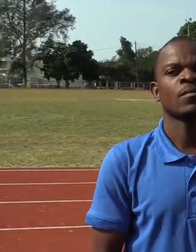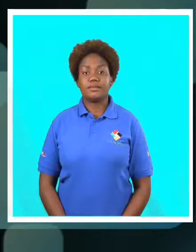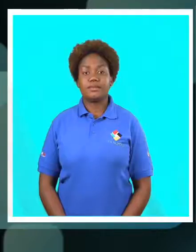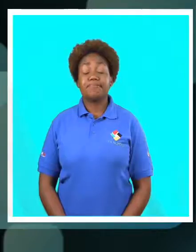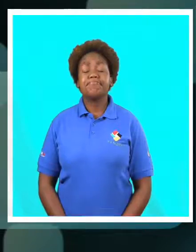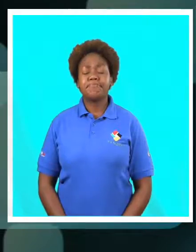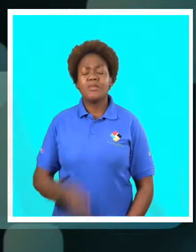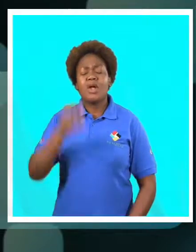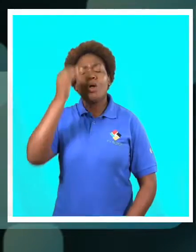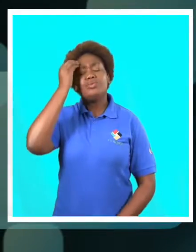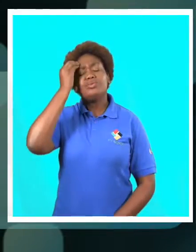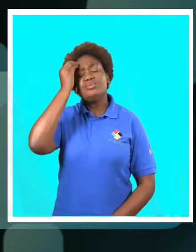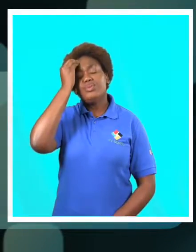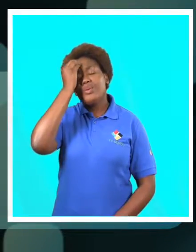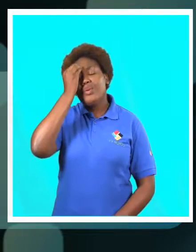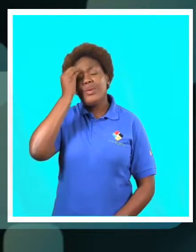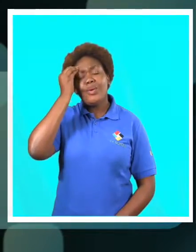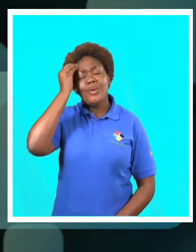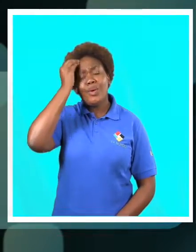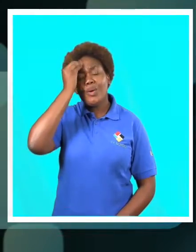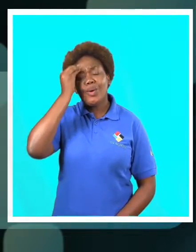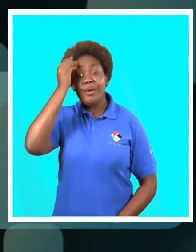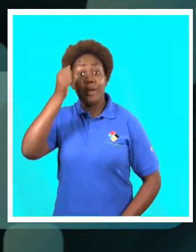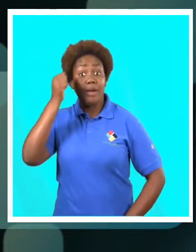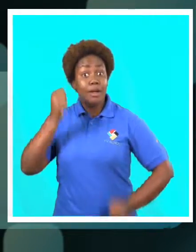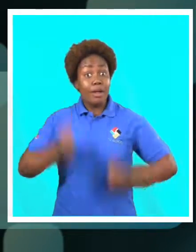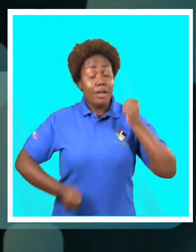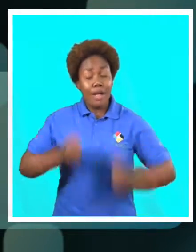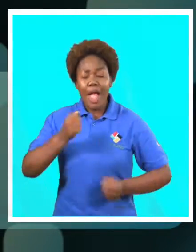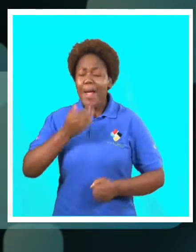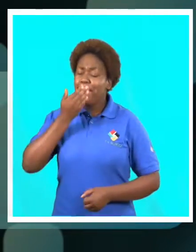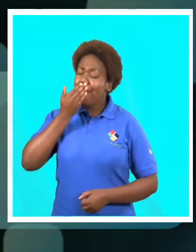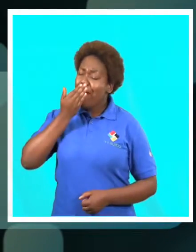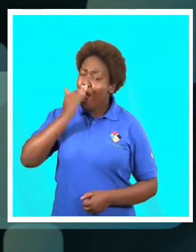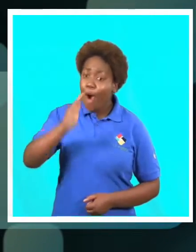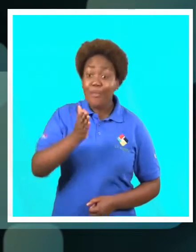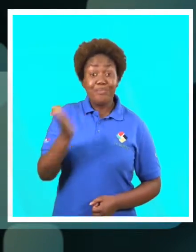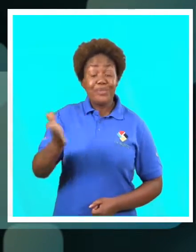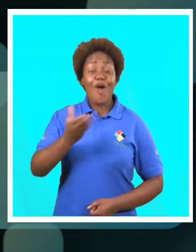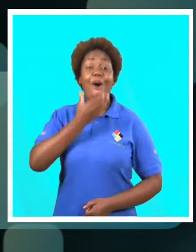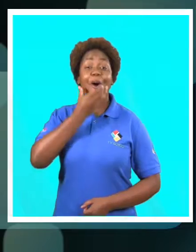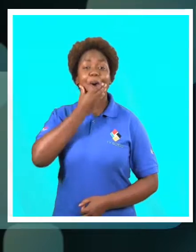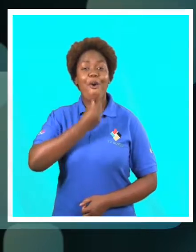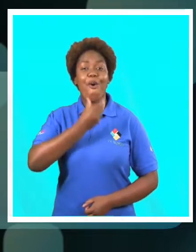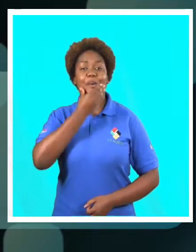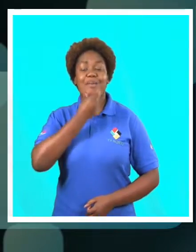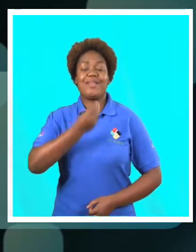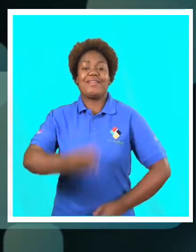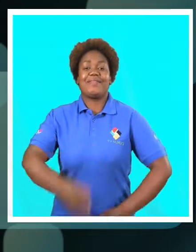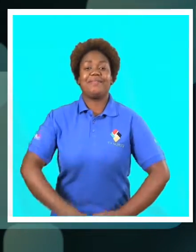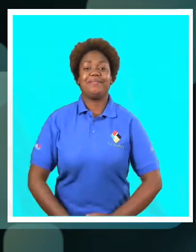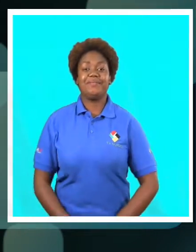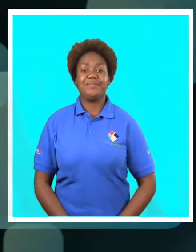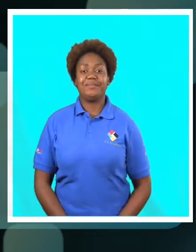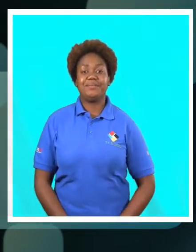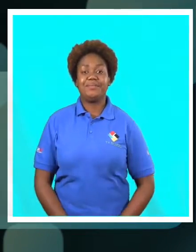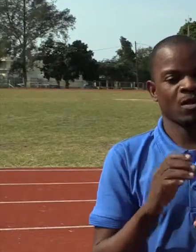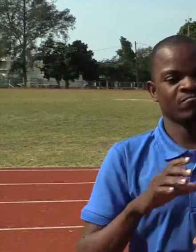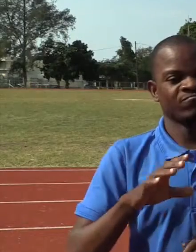O maior sonho do velocista é melhorar a qualidade do atletismo nacional